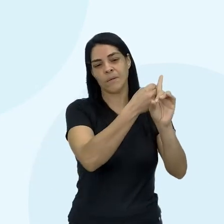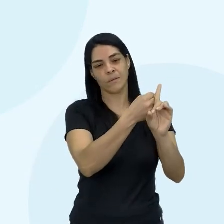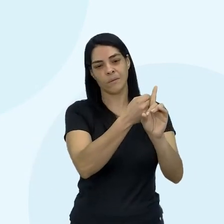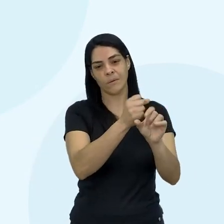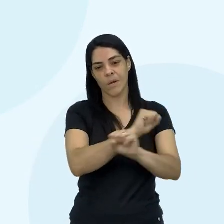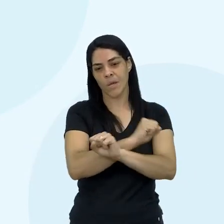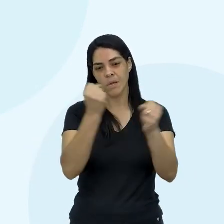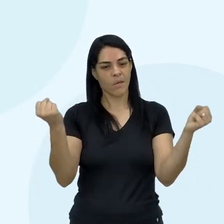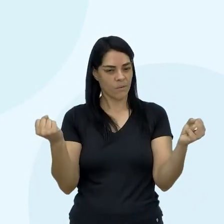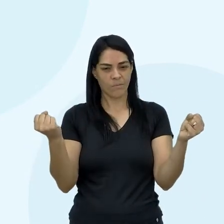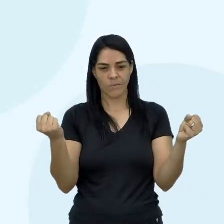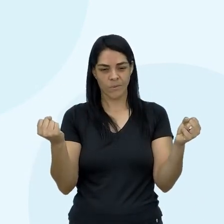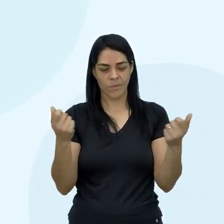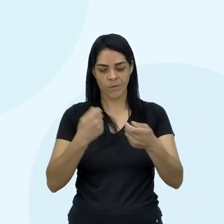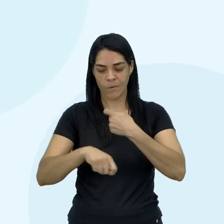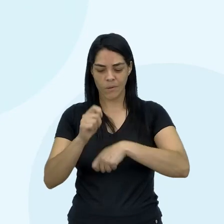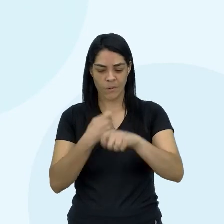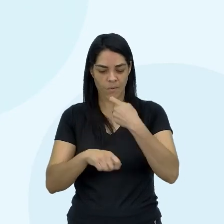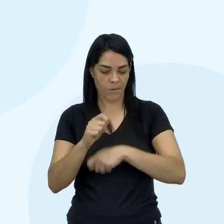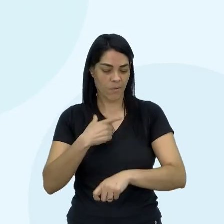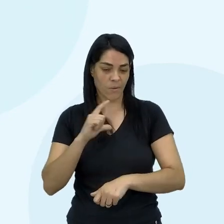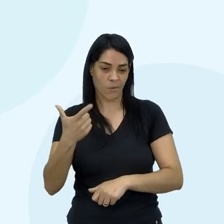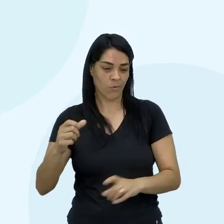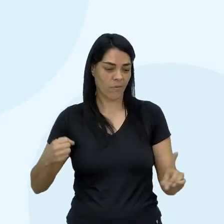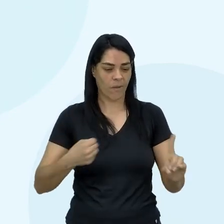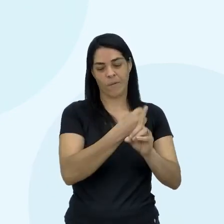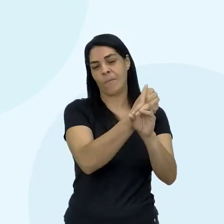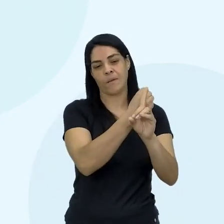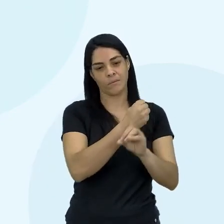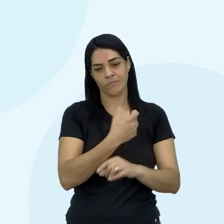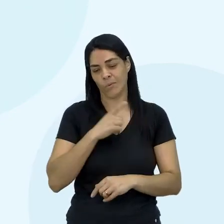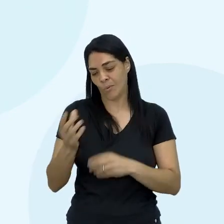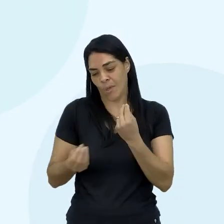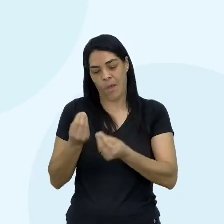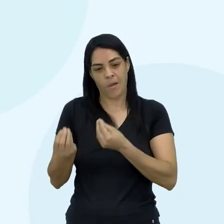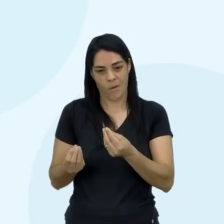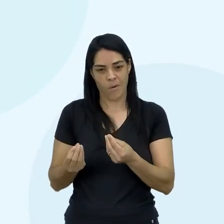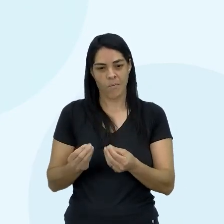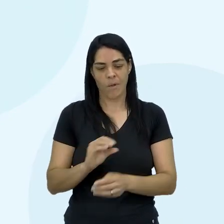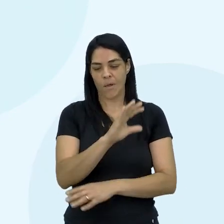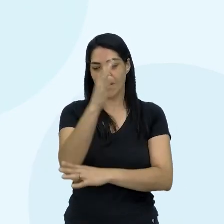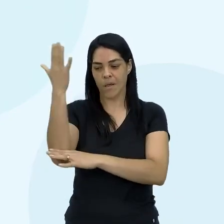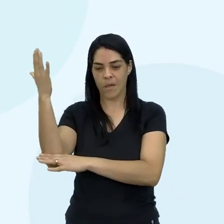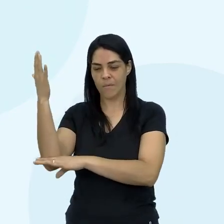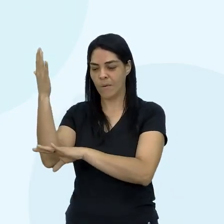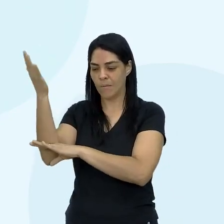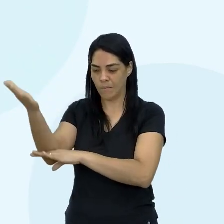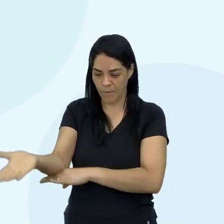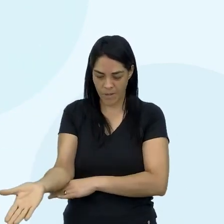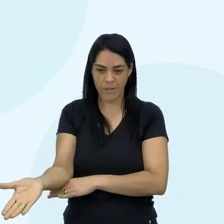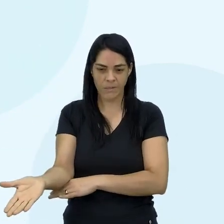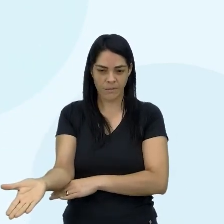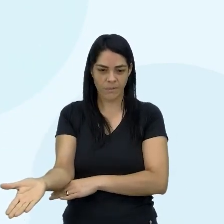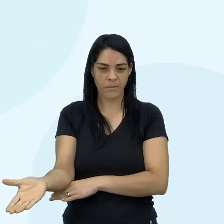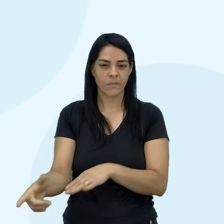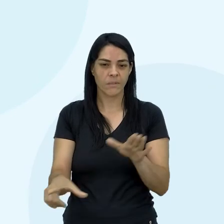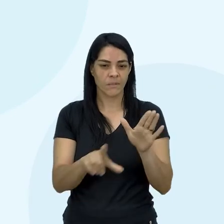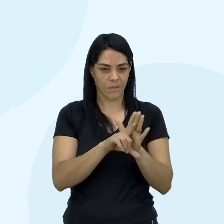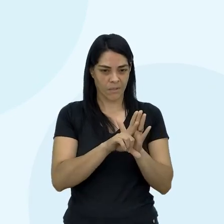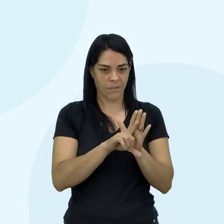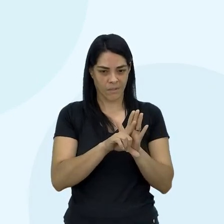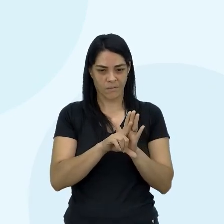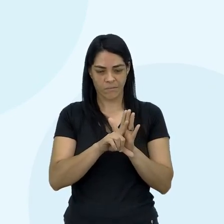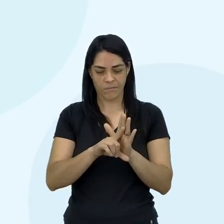produzir economicamente sem gerar impacto. Ao derrubar uma árvore para precisar de lenha, você já vai gerar